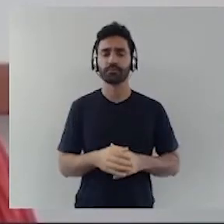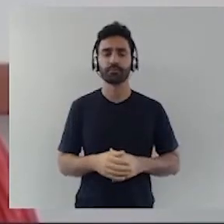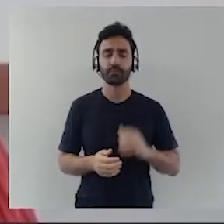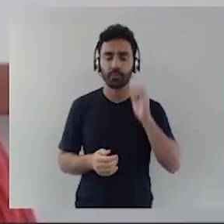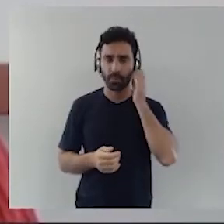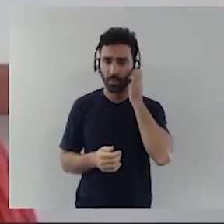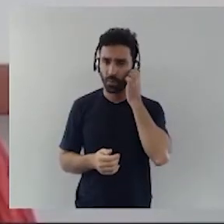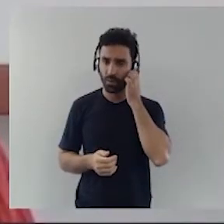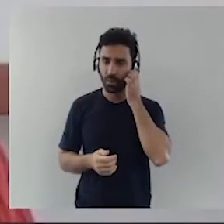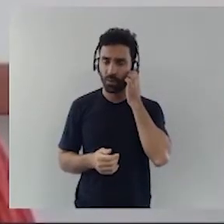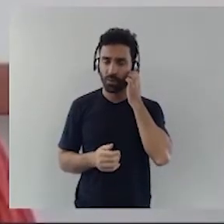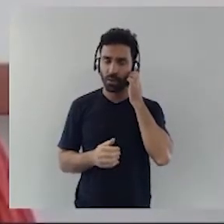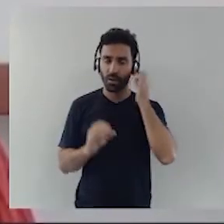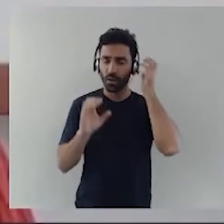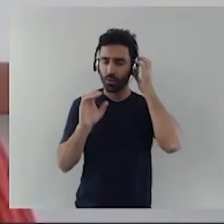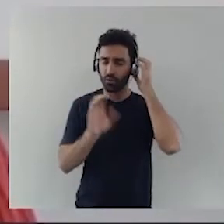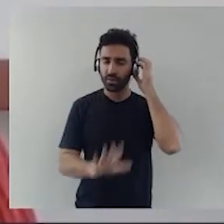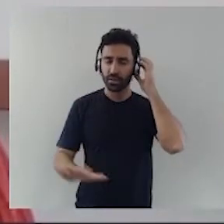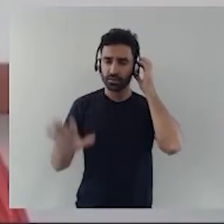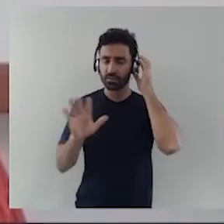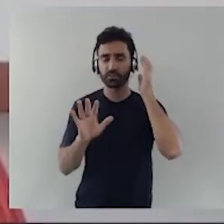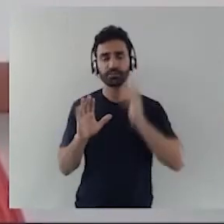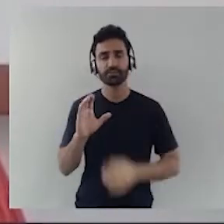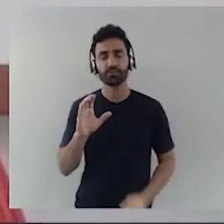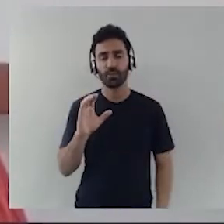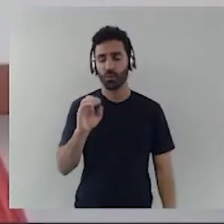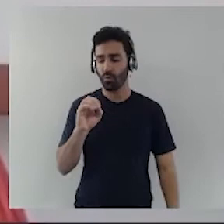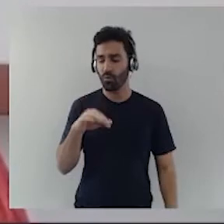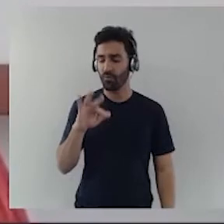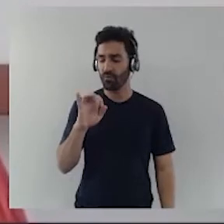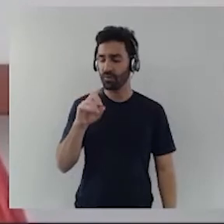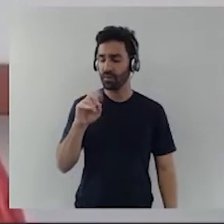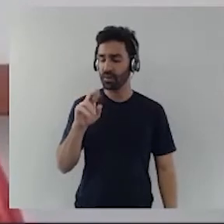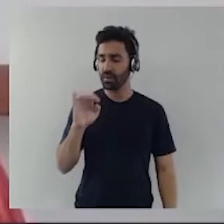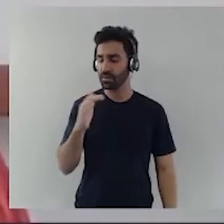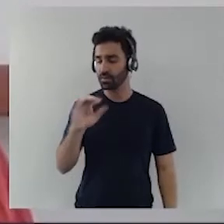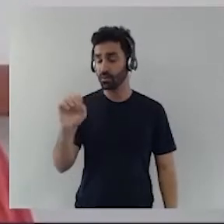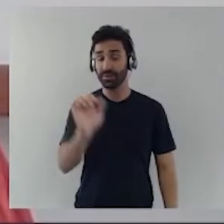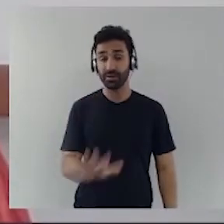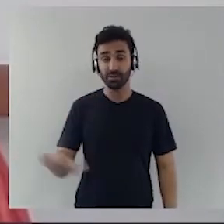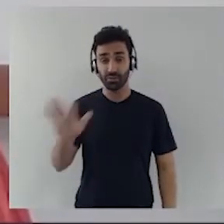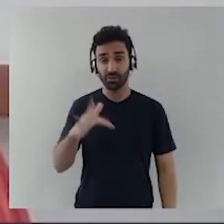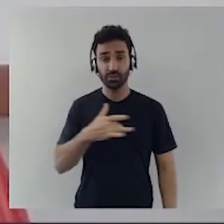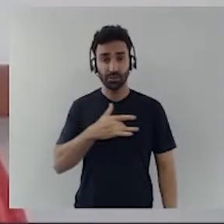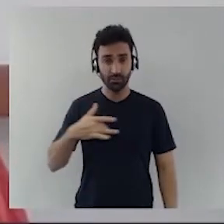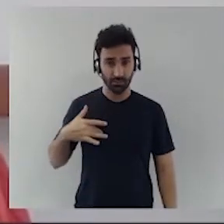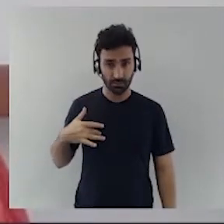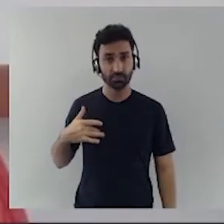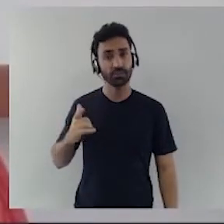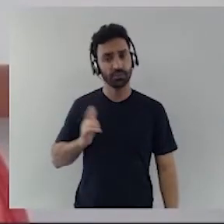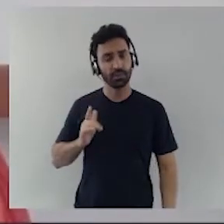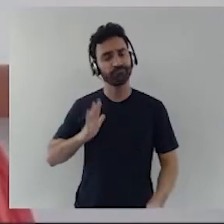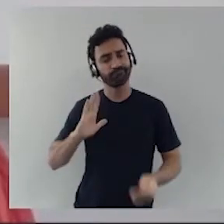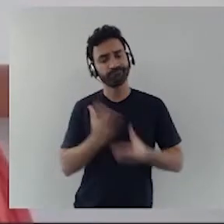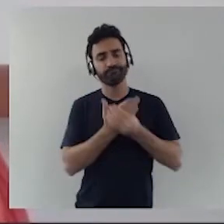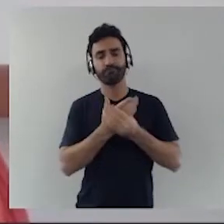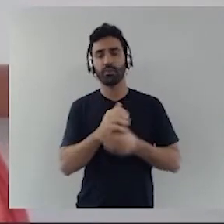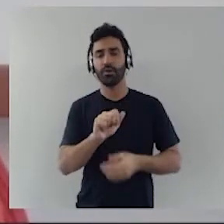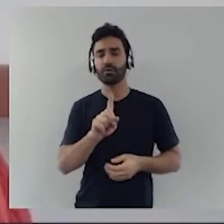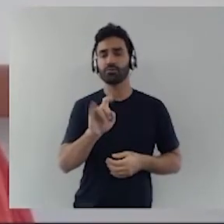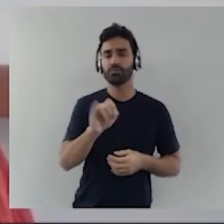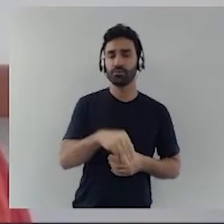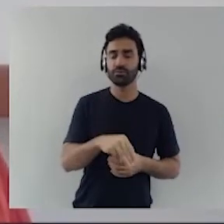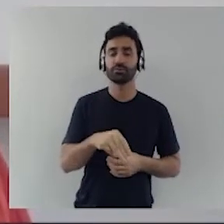a a confederação a confederação nacional de saúde ao entrar com essa ação direta de